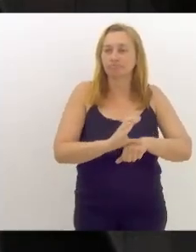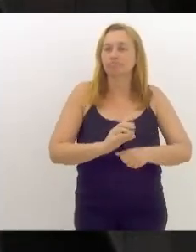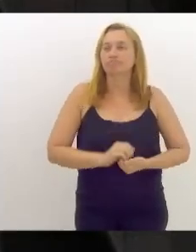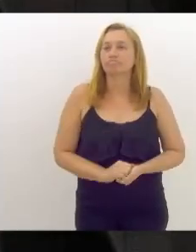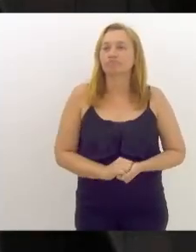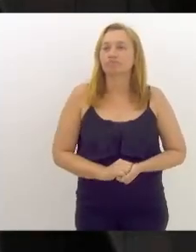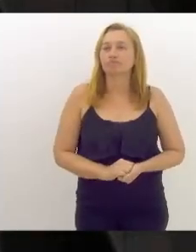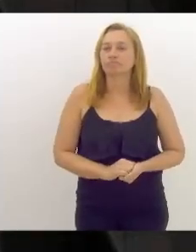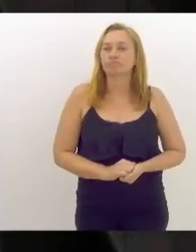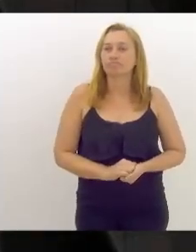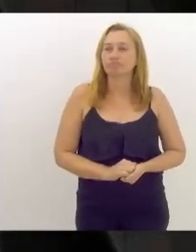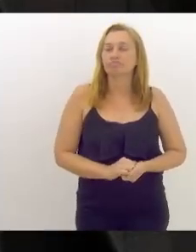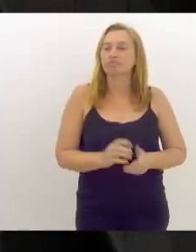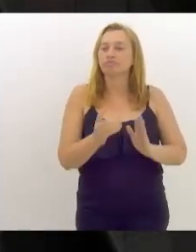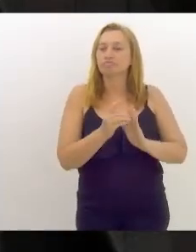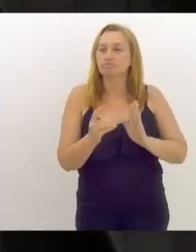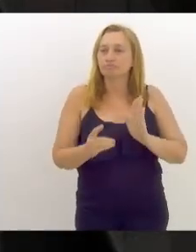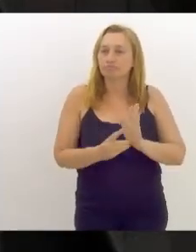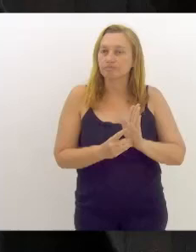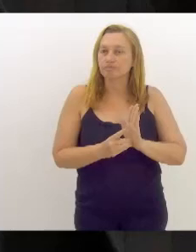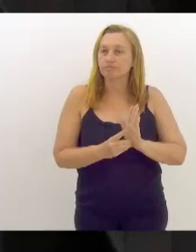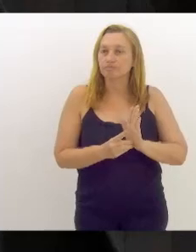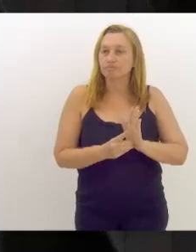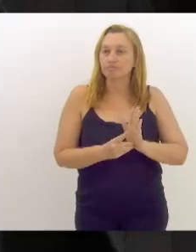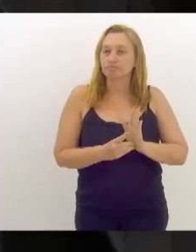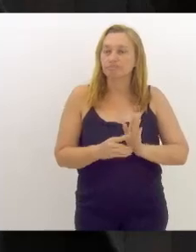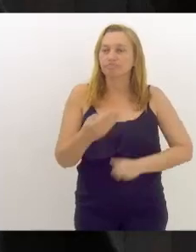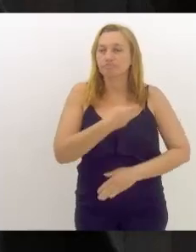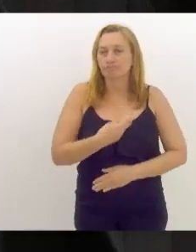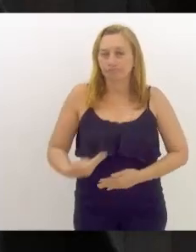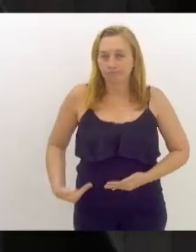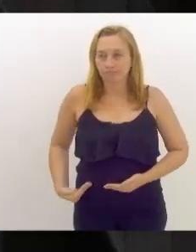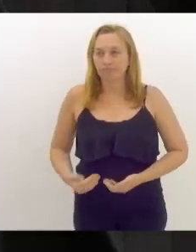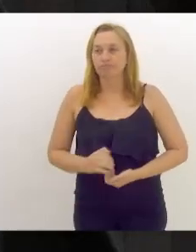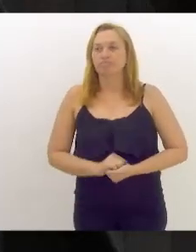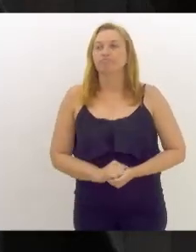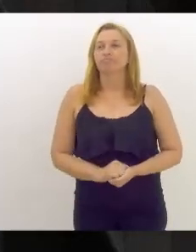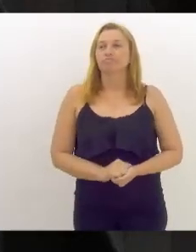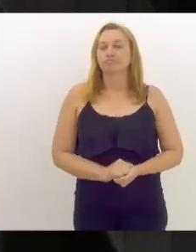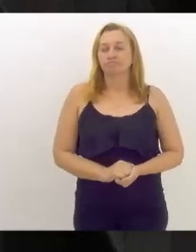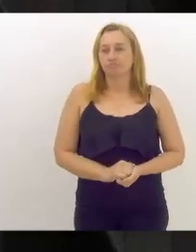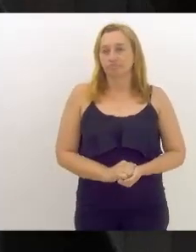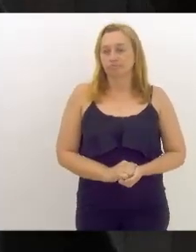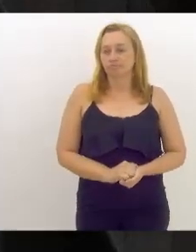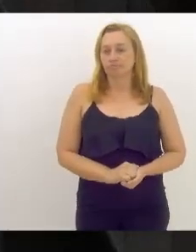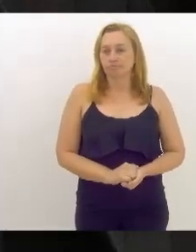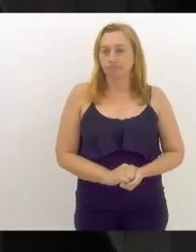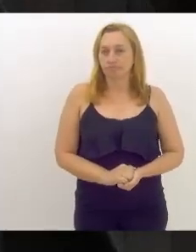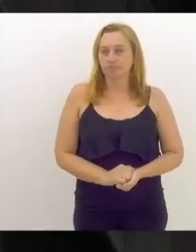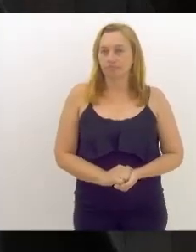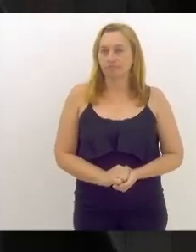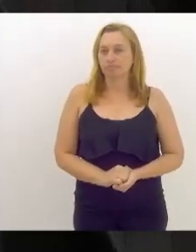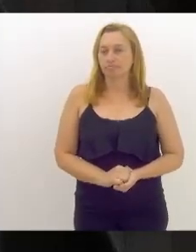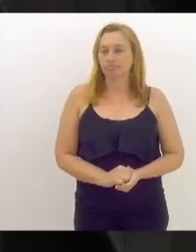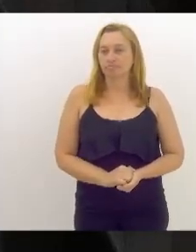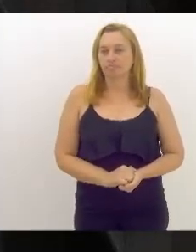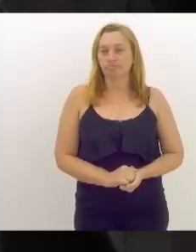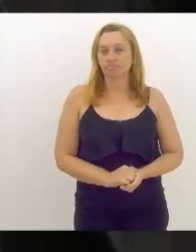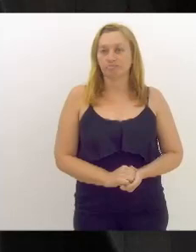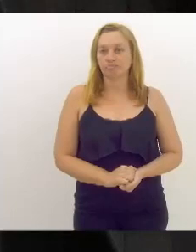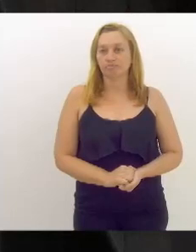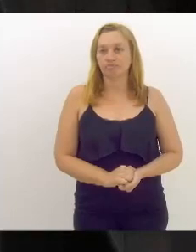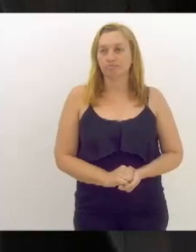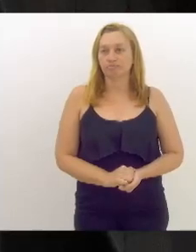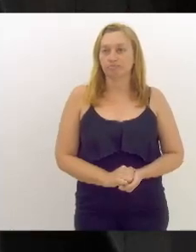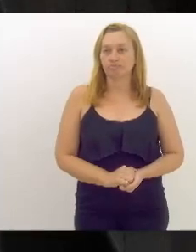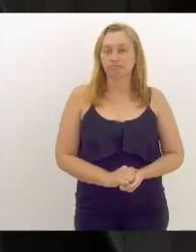inconstitucionalmente por um decreto do governador, que deu vaza dela que ela fosse